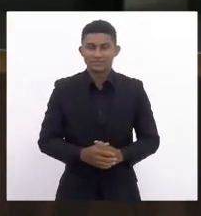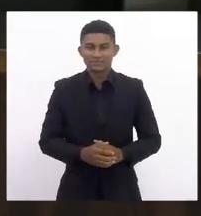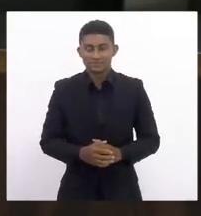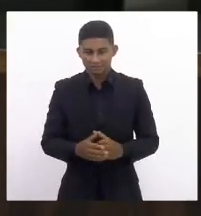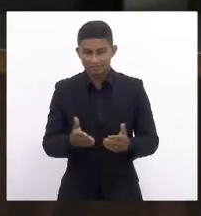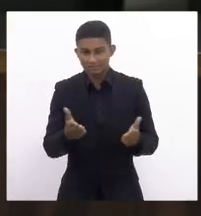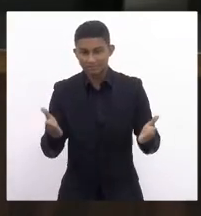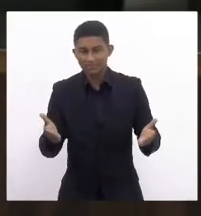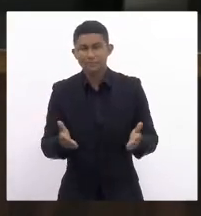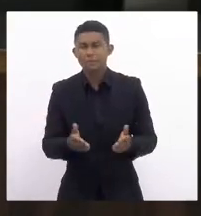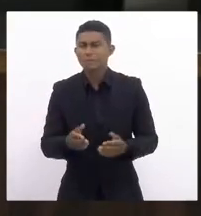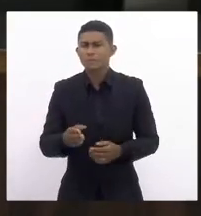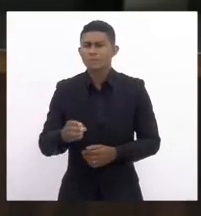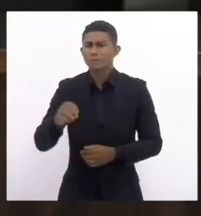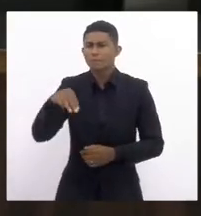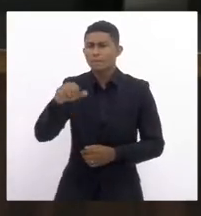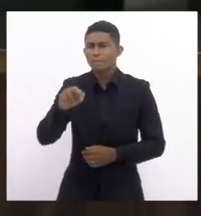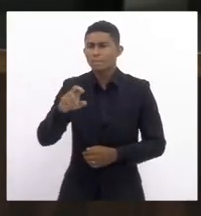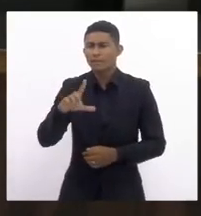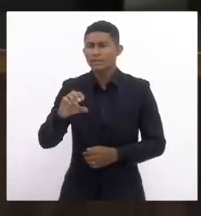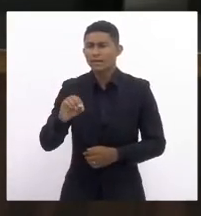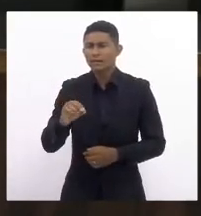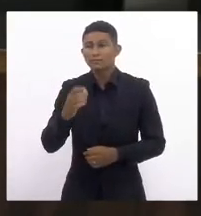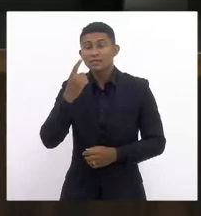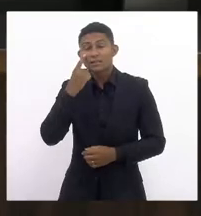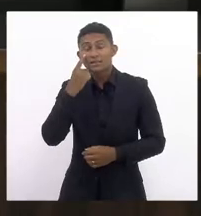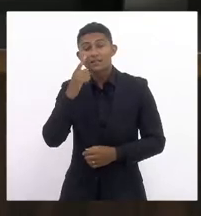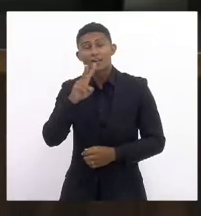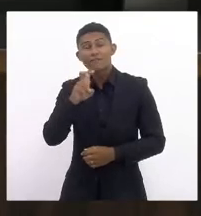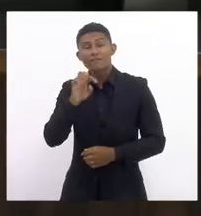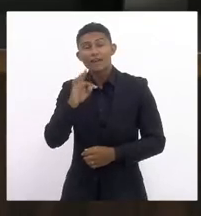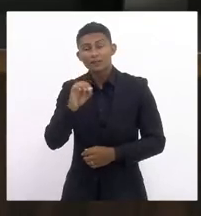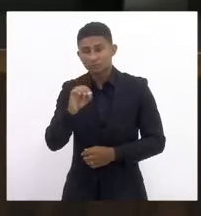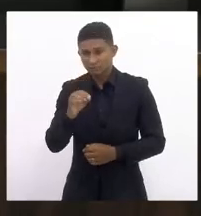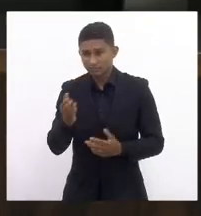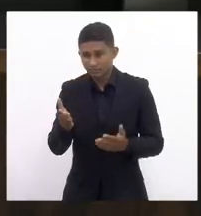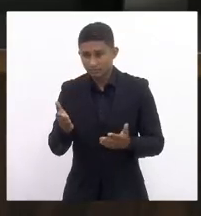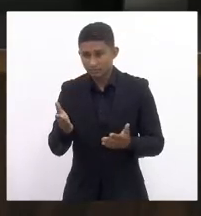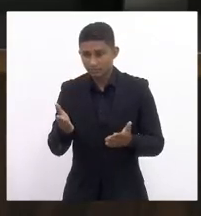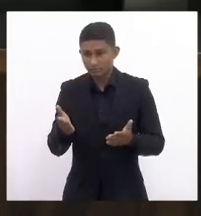Marcelo, vamos aos vetos, Marcelo.